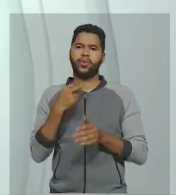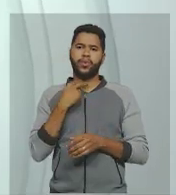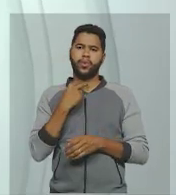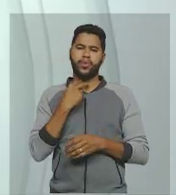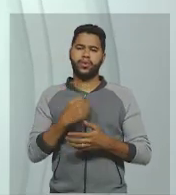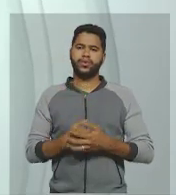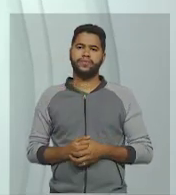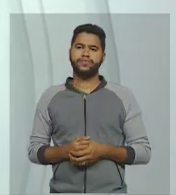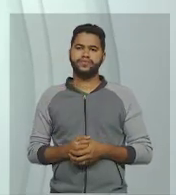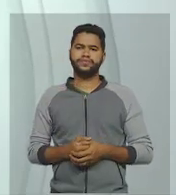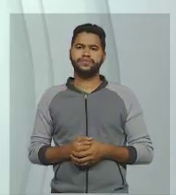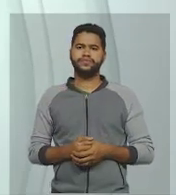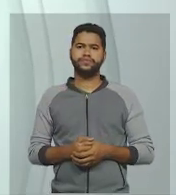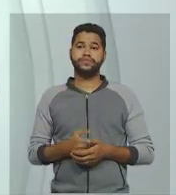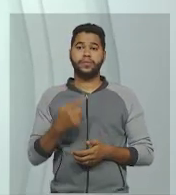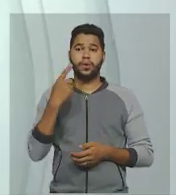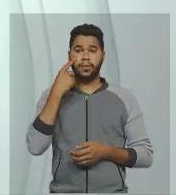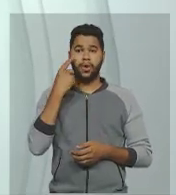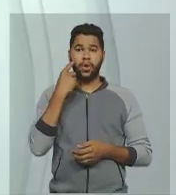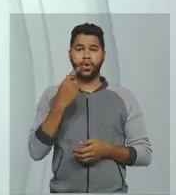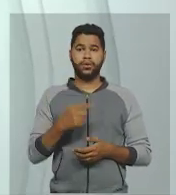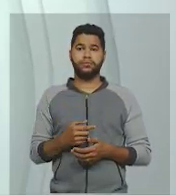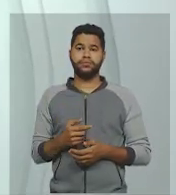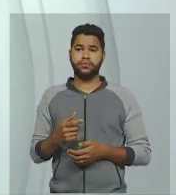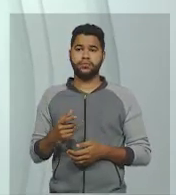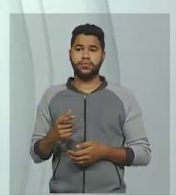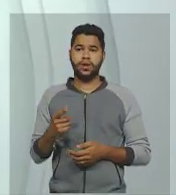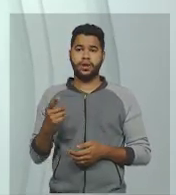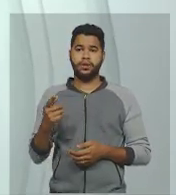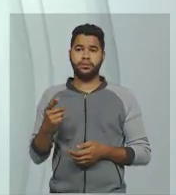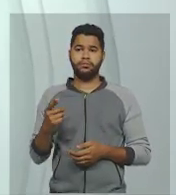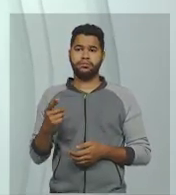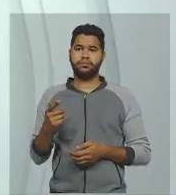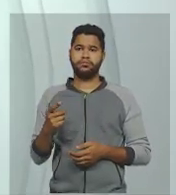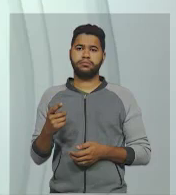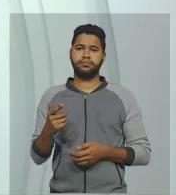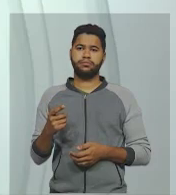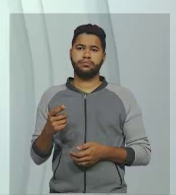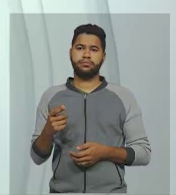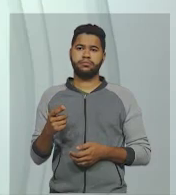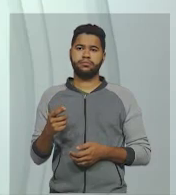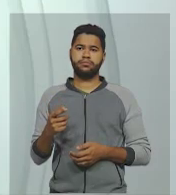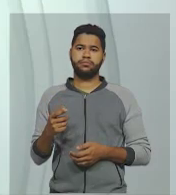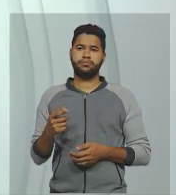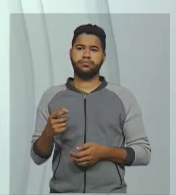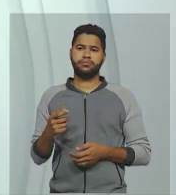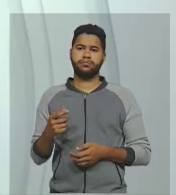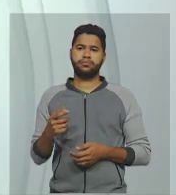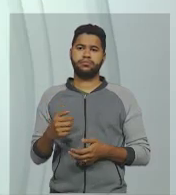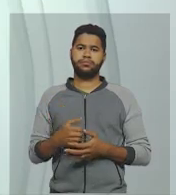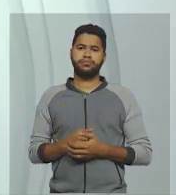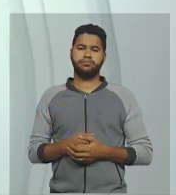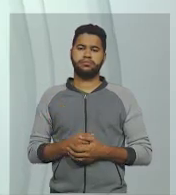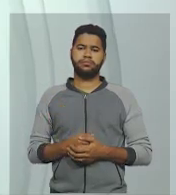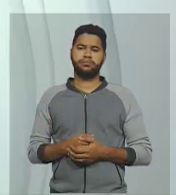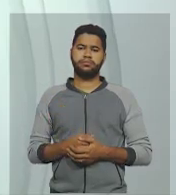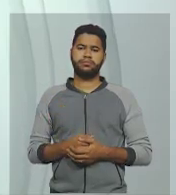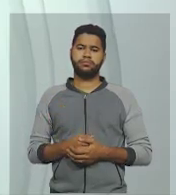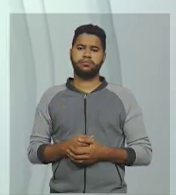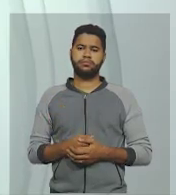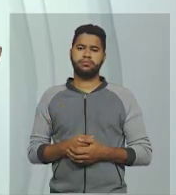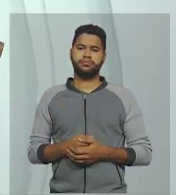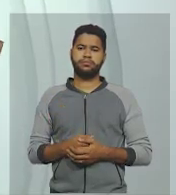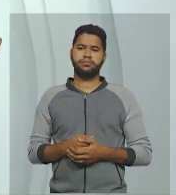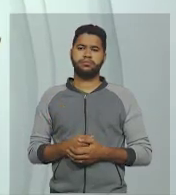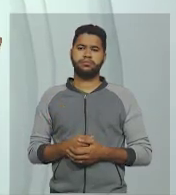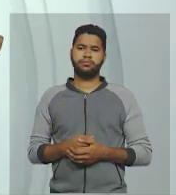aqui. Mas se eu segurá-lo por aqui, será que ele fica em equilíbrio? Olha, será que se eu colocá-lo assim, ele para? Vou tentar